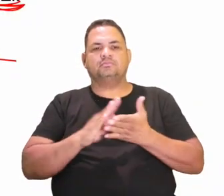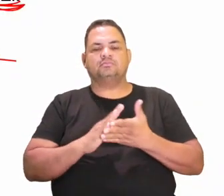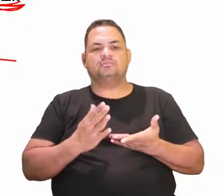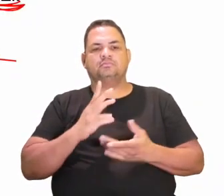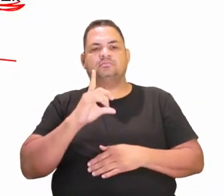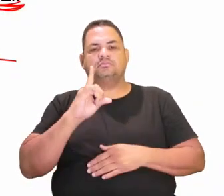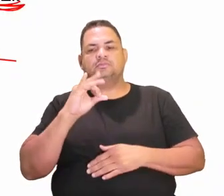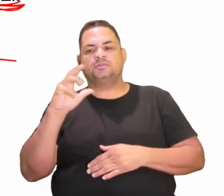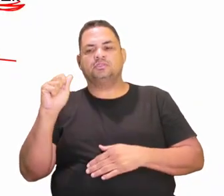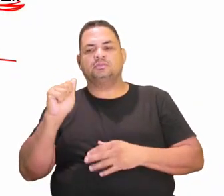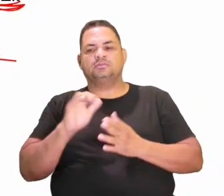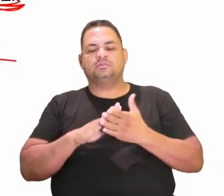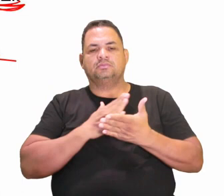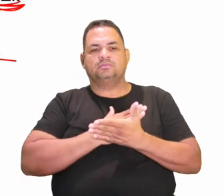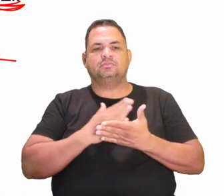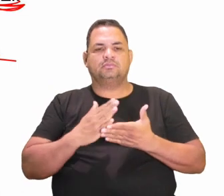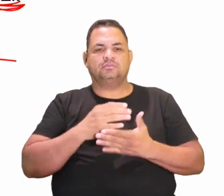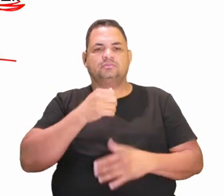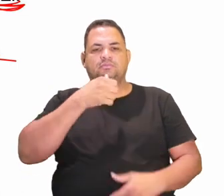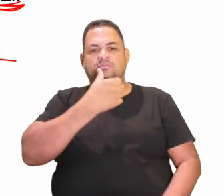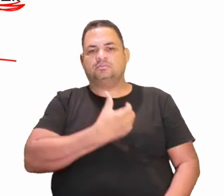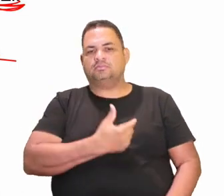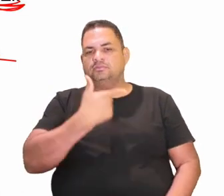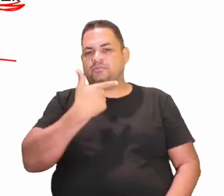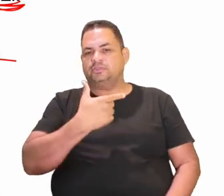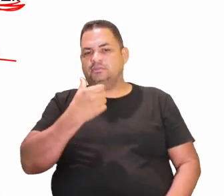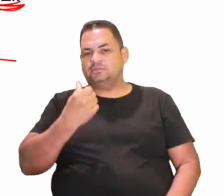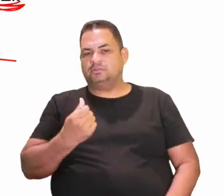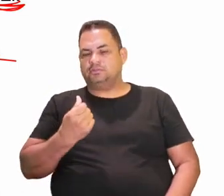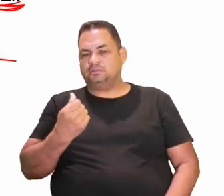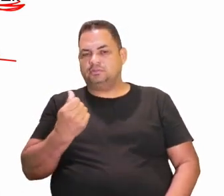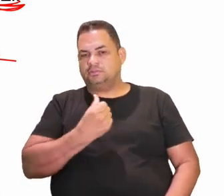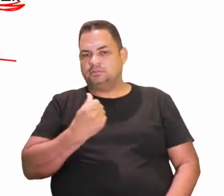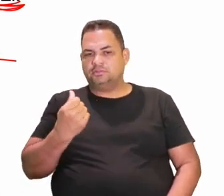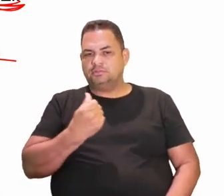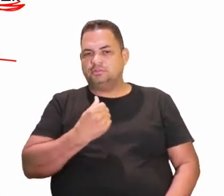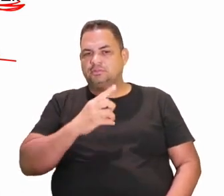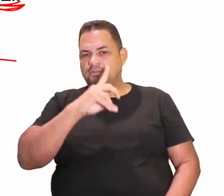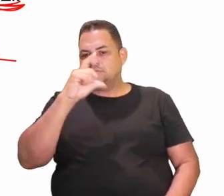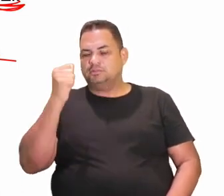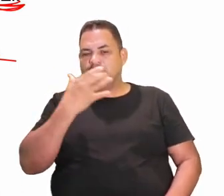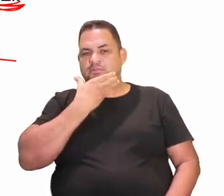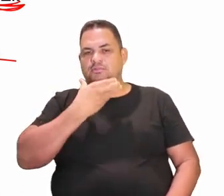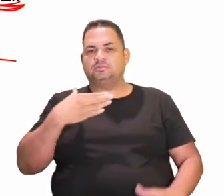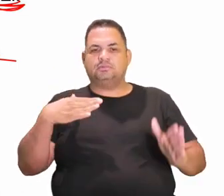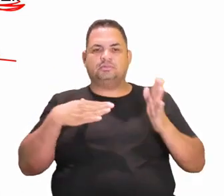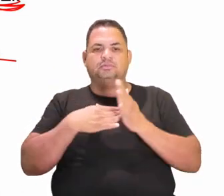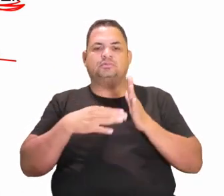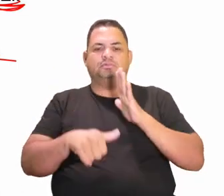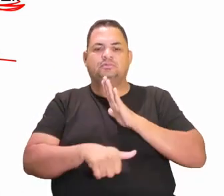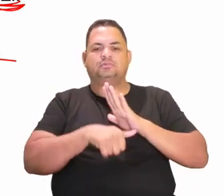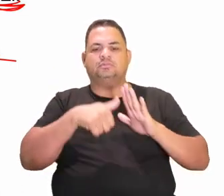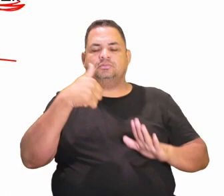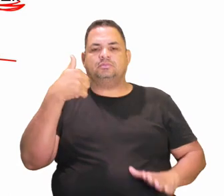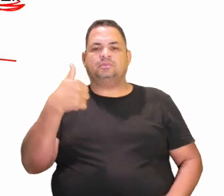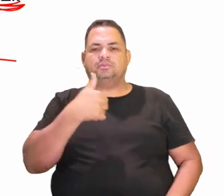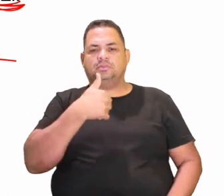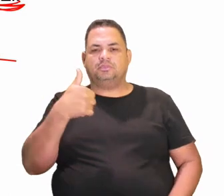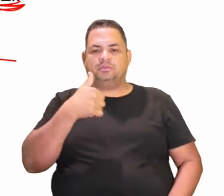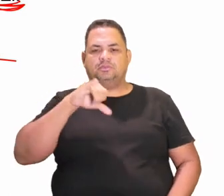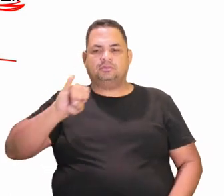date. Então, ele começa no 26º dia de dezembro e vai até o 1º dia